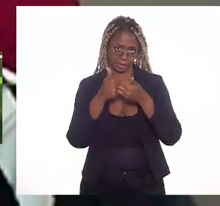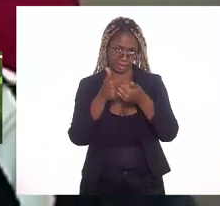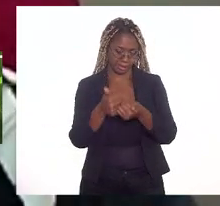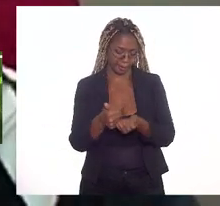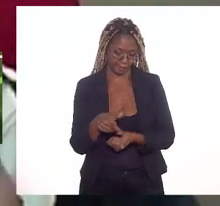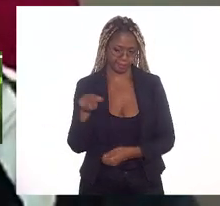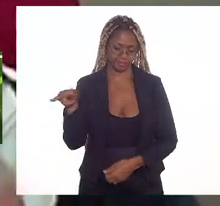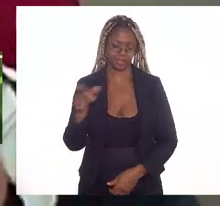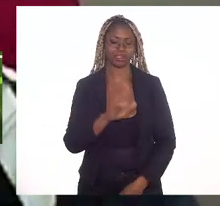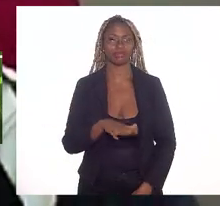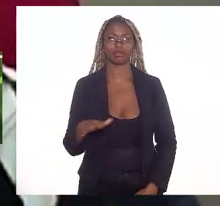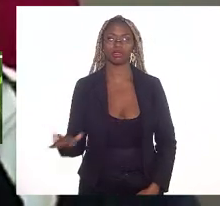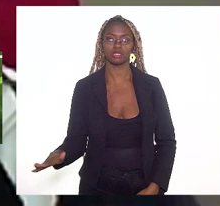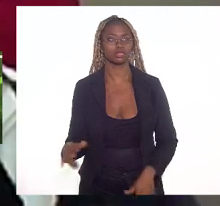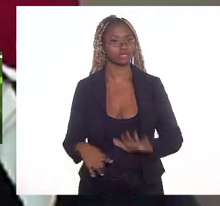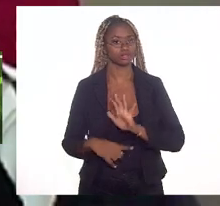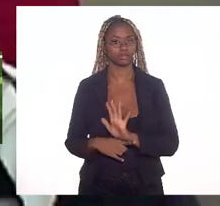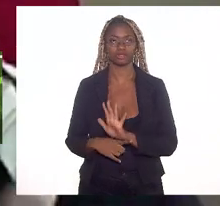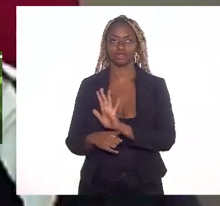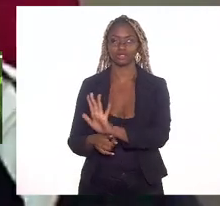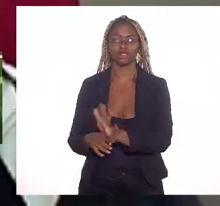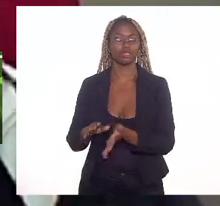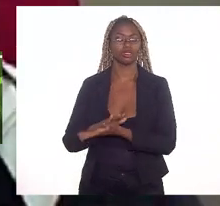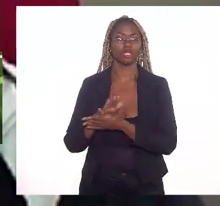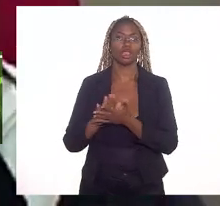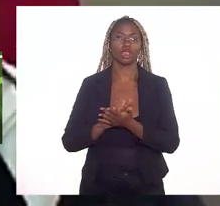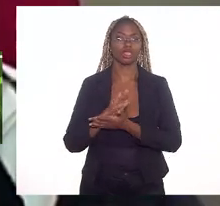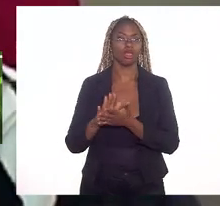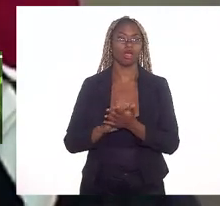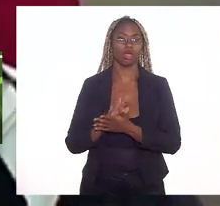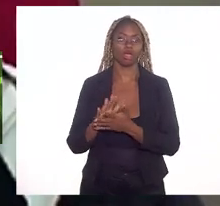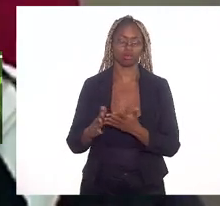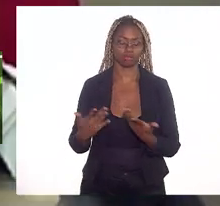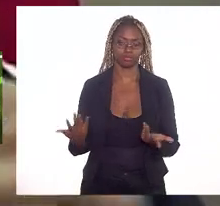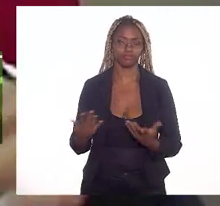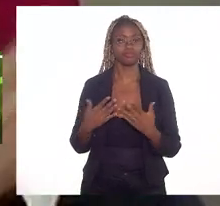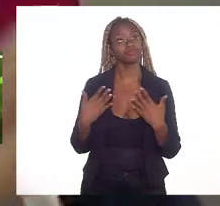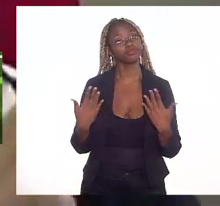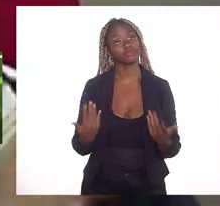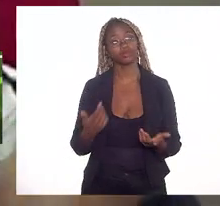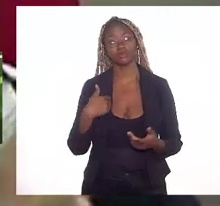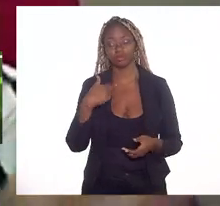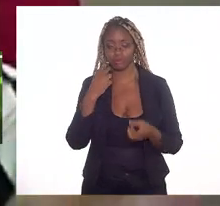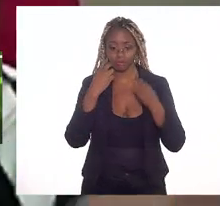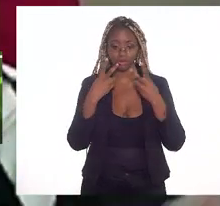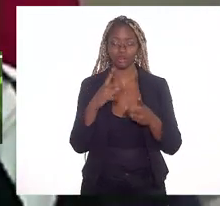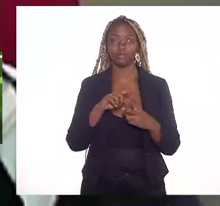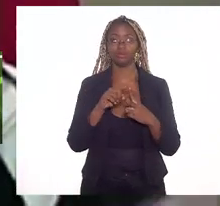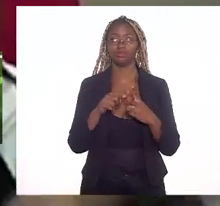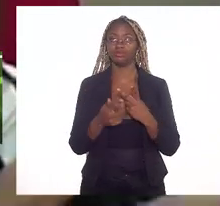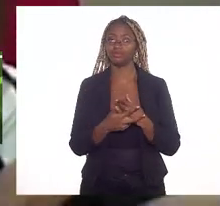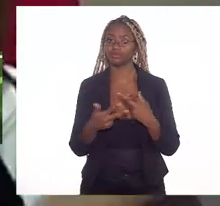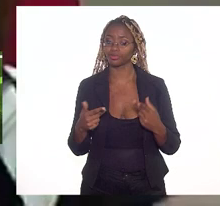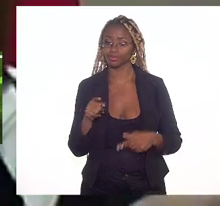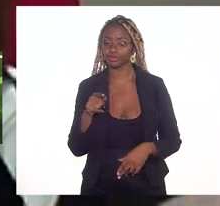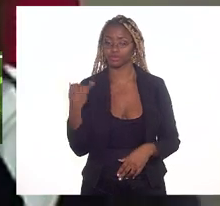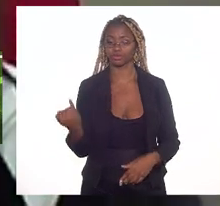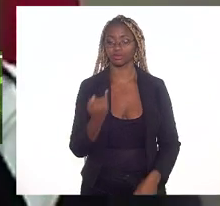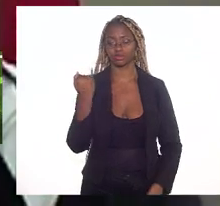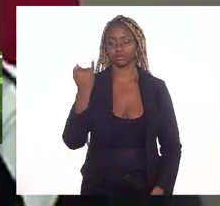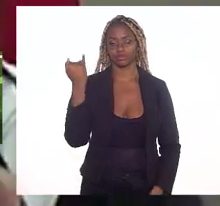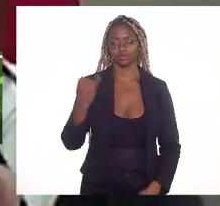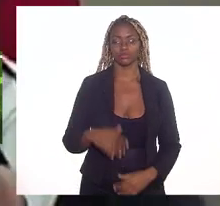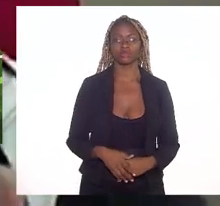está dando à criança aquilo que ela precisa. Então, eu vejo duas questões aí. Primeiro, não só